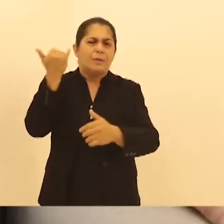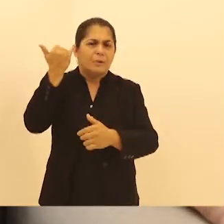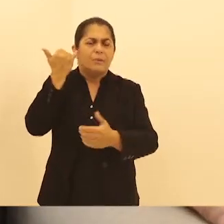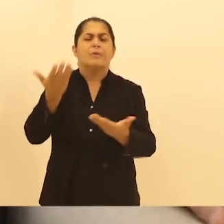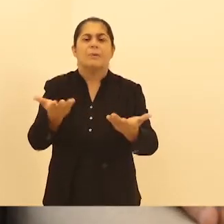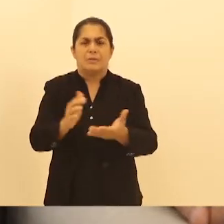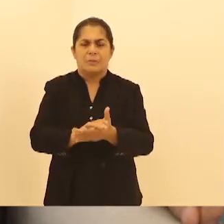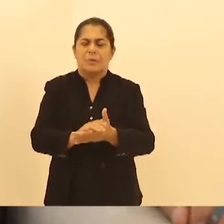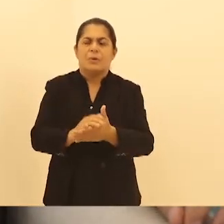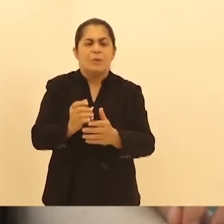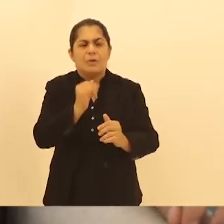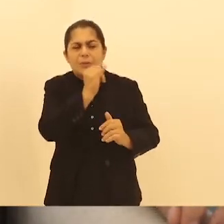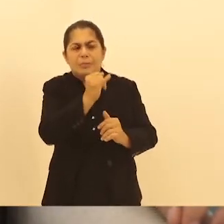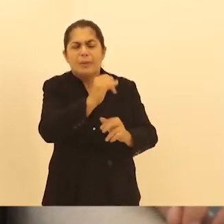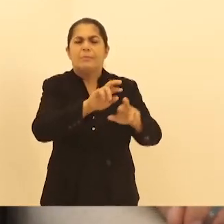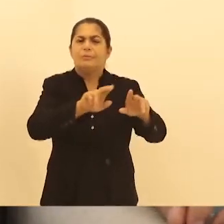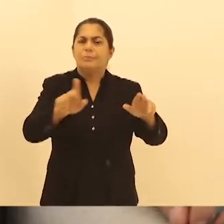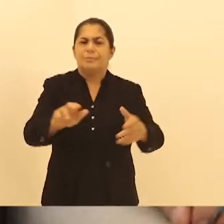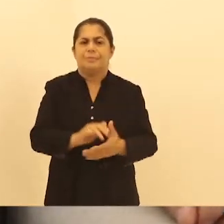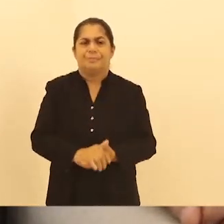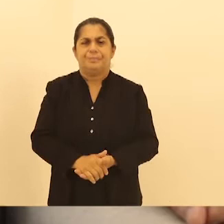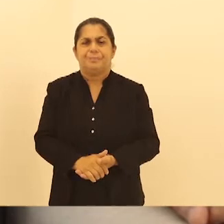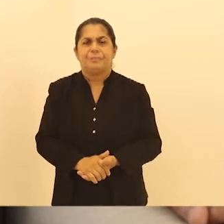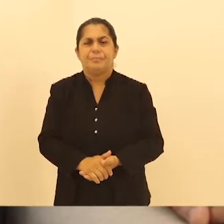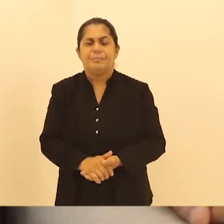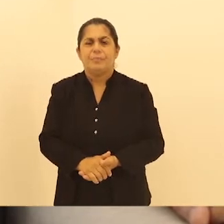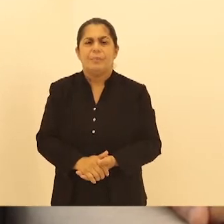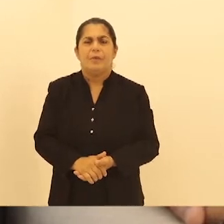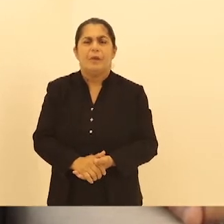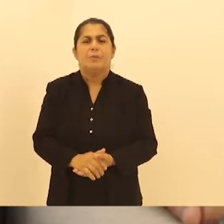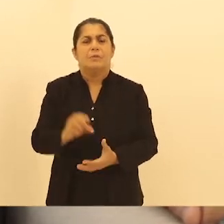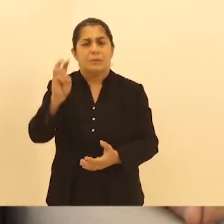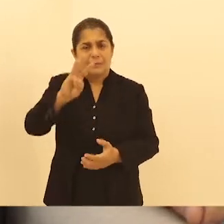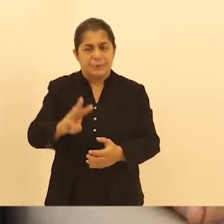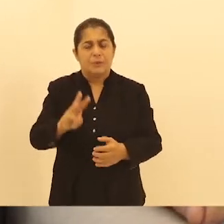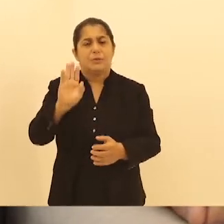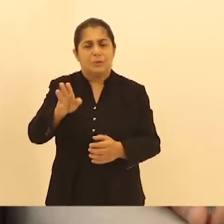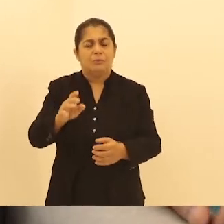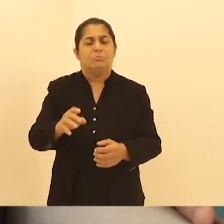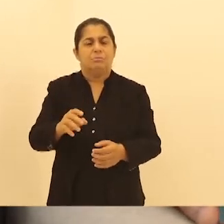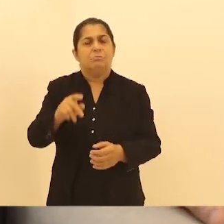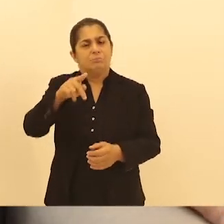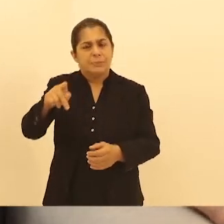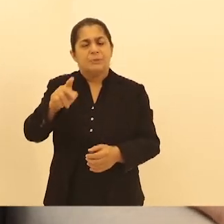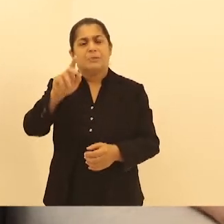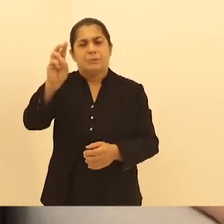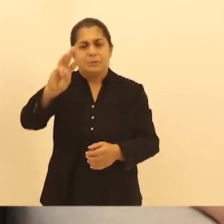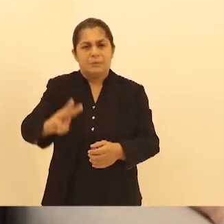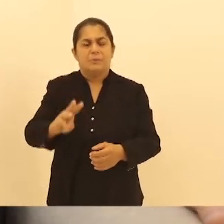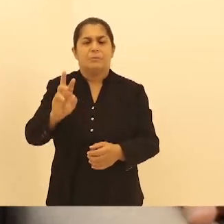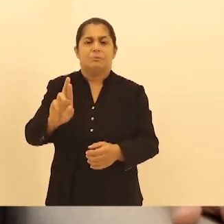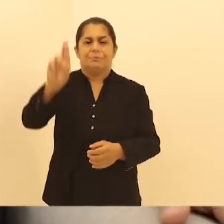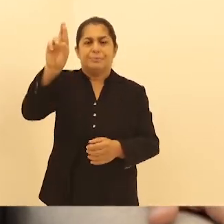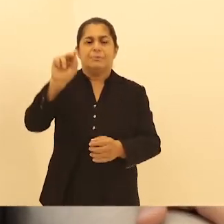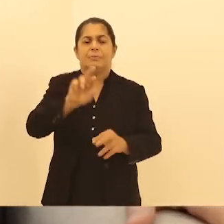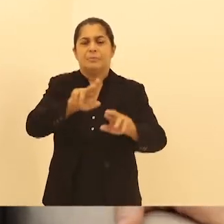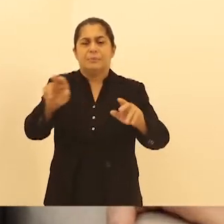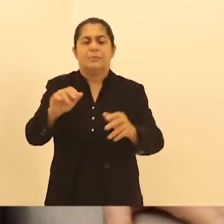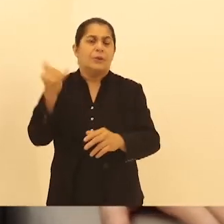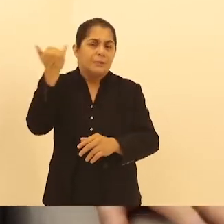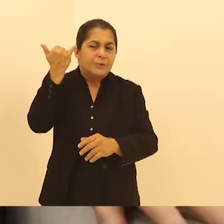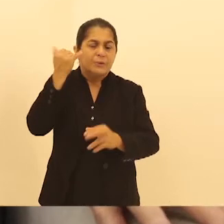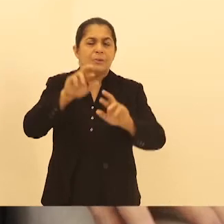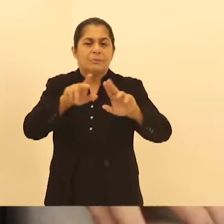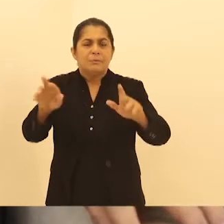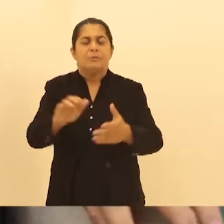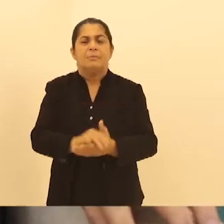na verdade nós estamos no nosso terceiro mandato quando como você falou neste